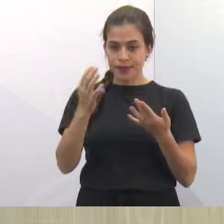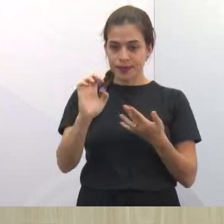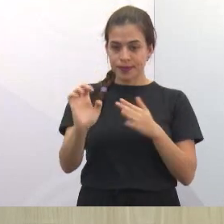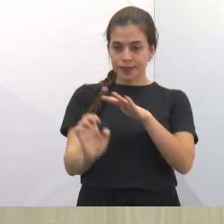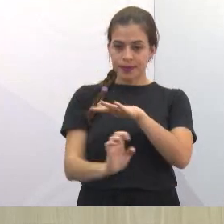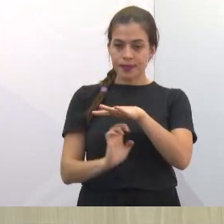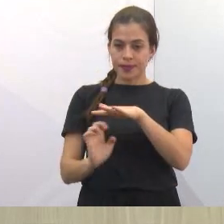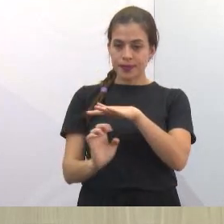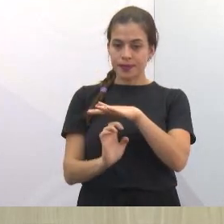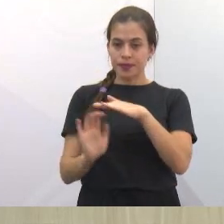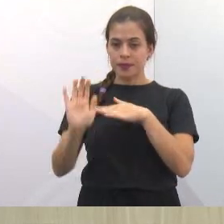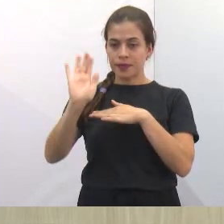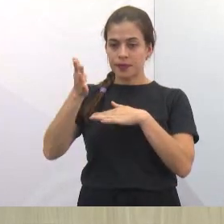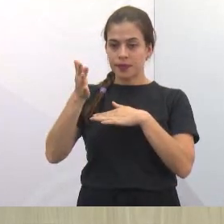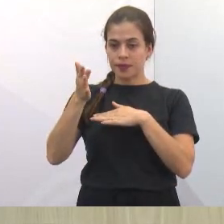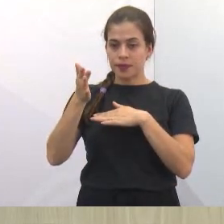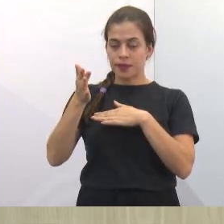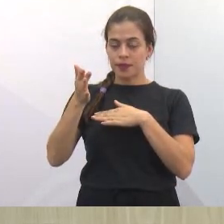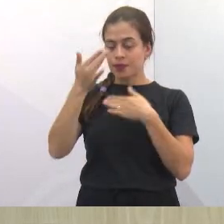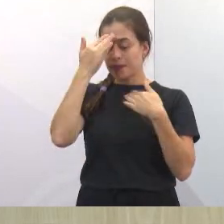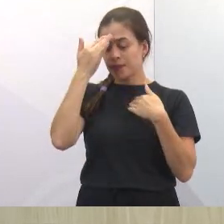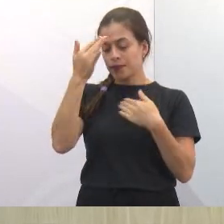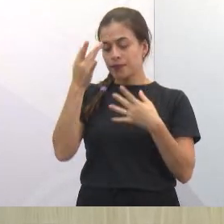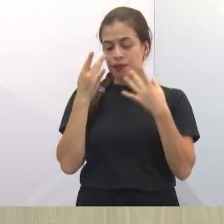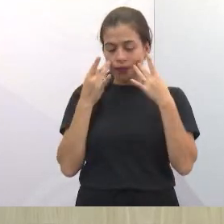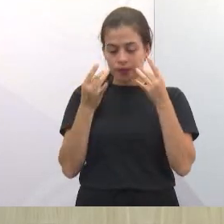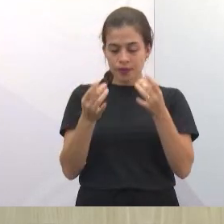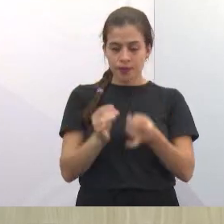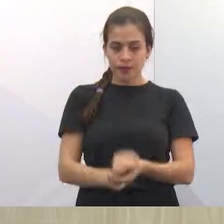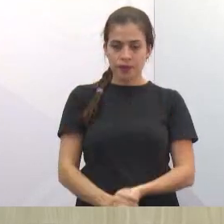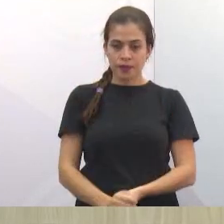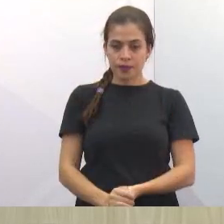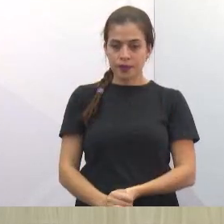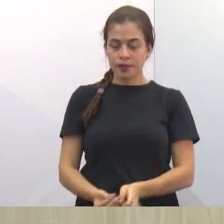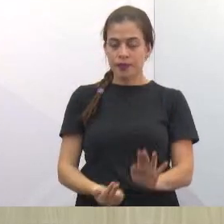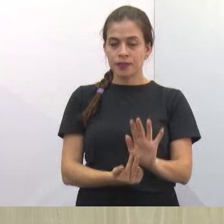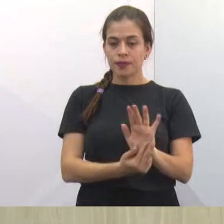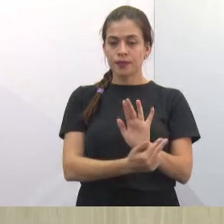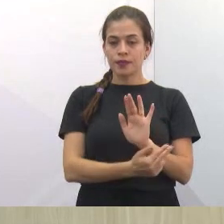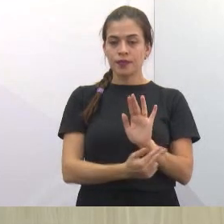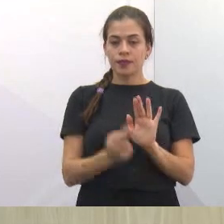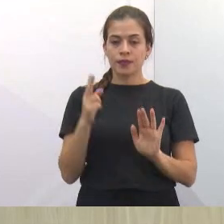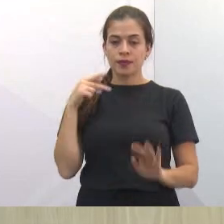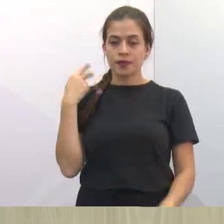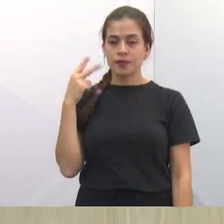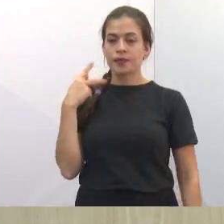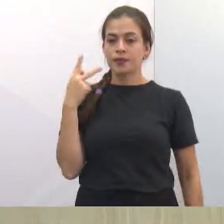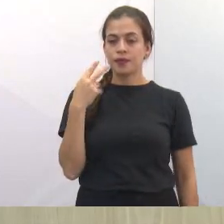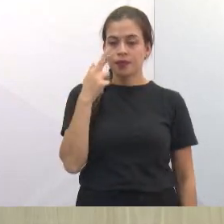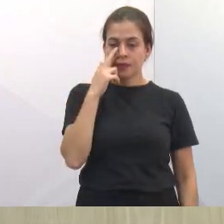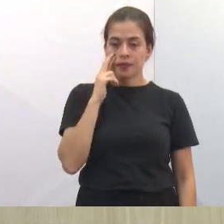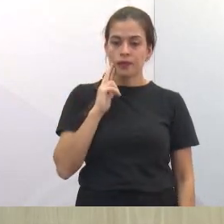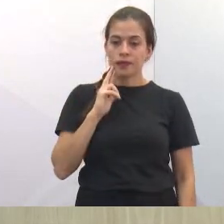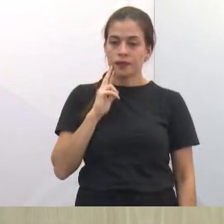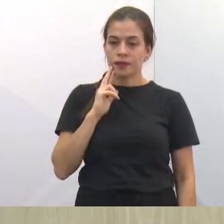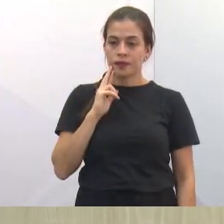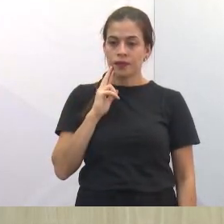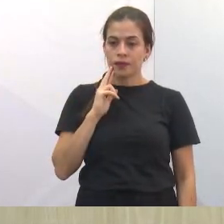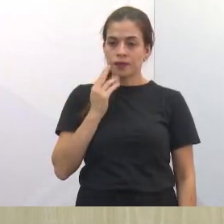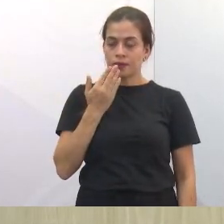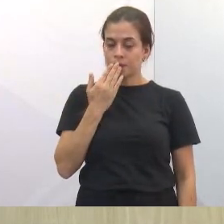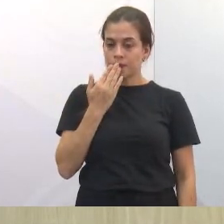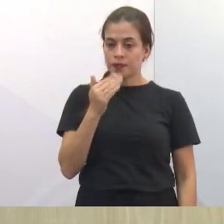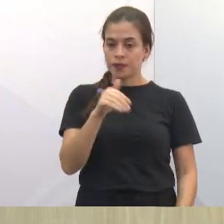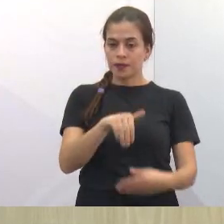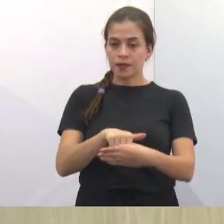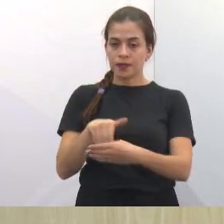empresa, e antecipando agradecimento pela atenção dispensada. Autoria, vereador Rogério Timóteo,